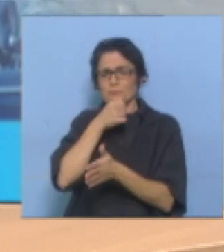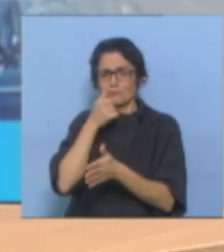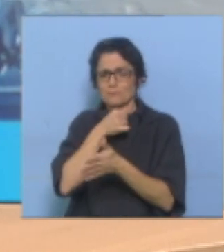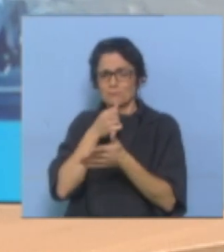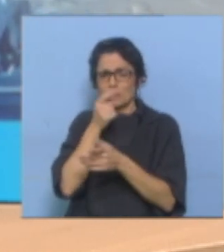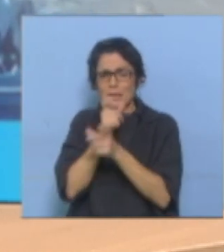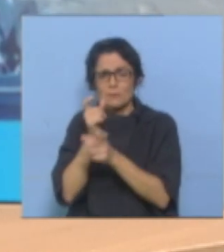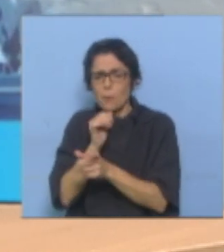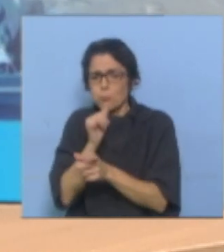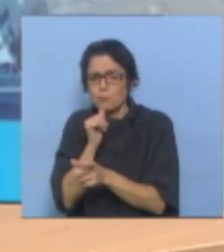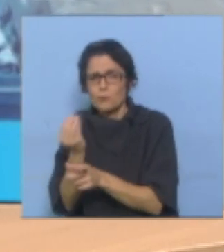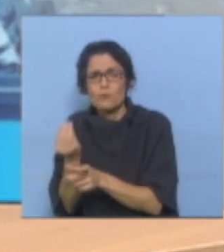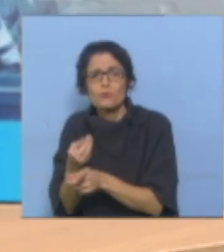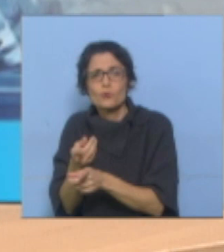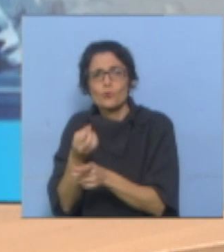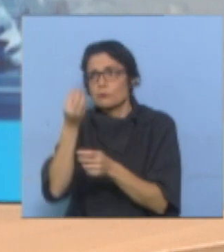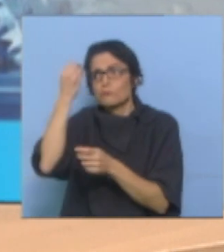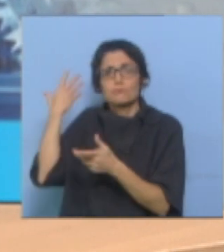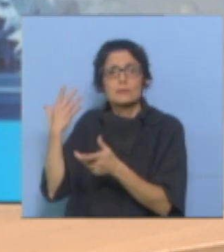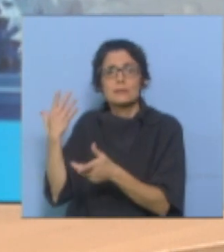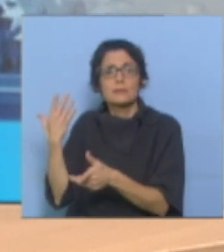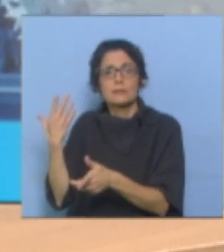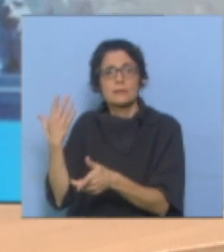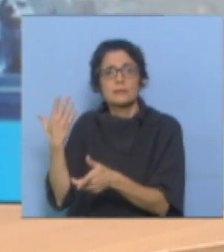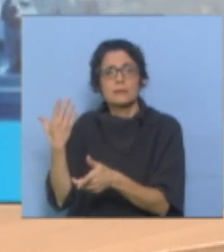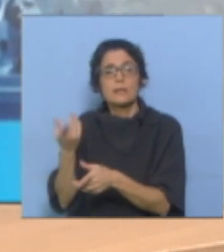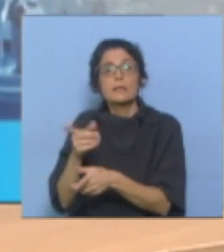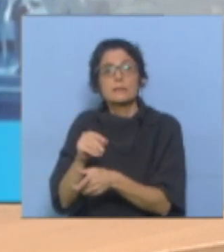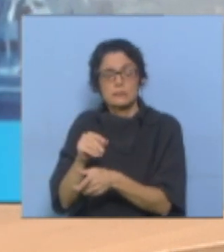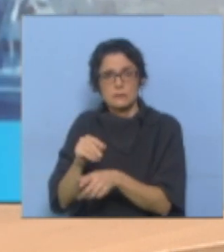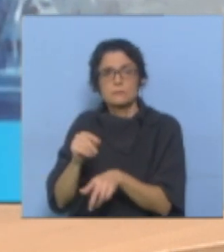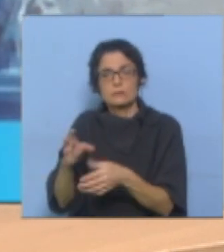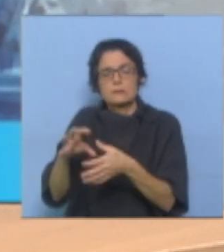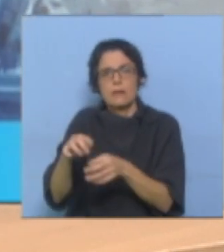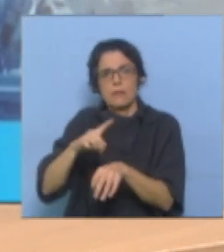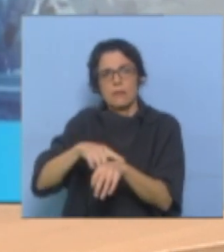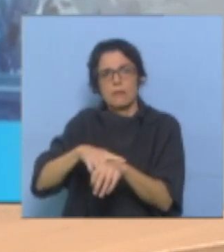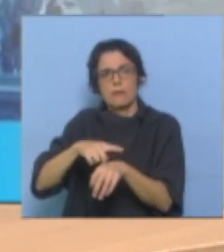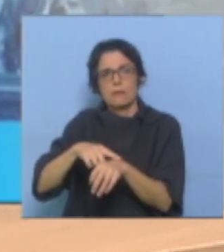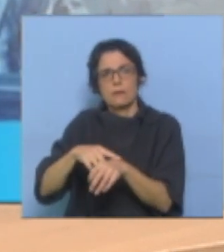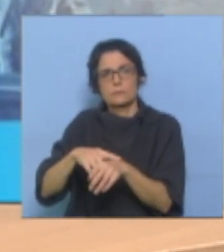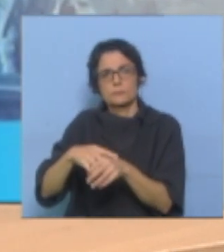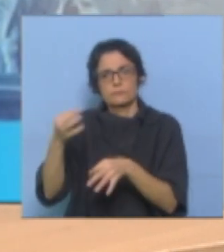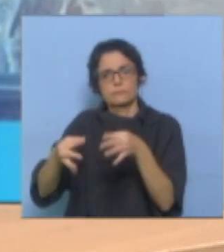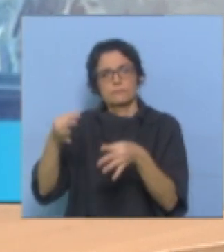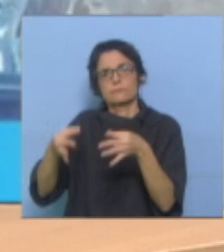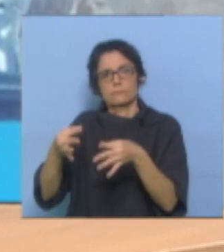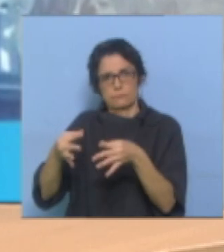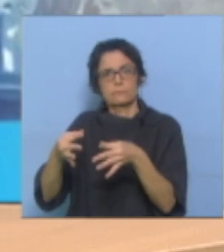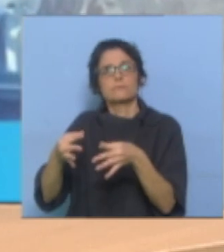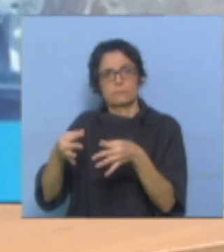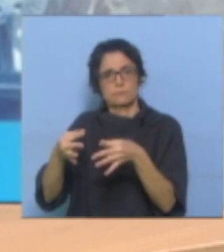ou das famílias de vítimas, há a questão do tempo da justiça. Nós sabemos todos que o tempo